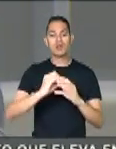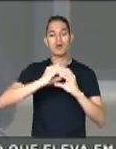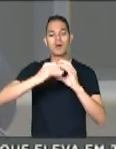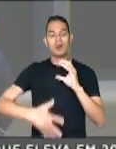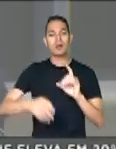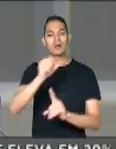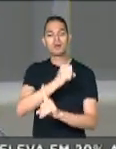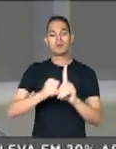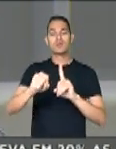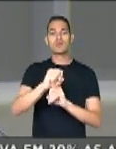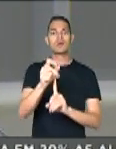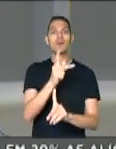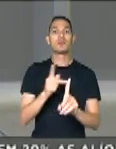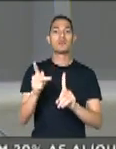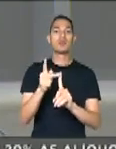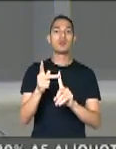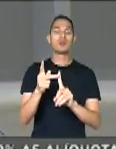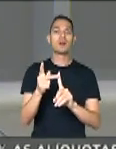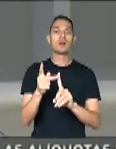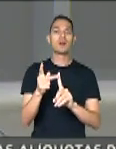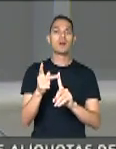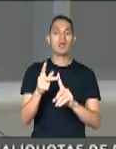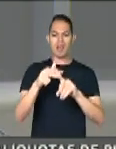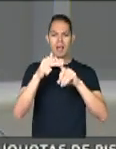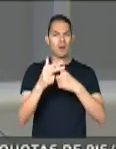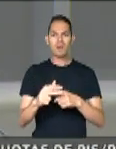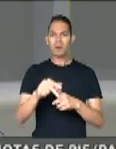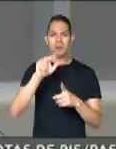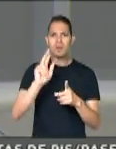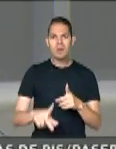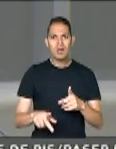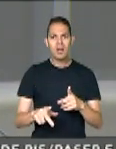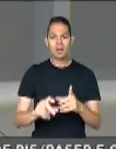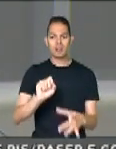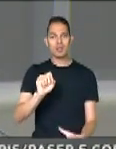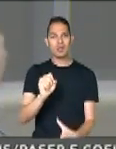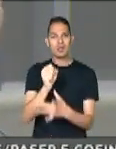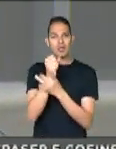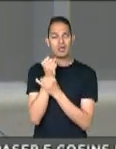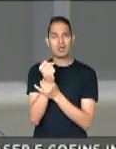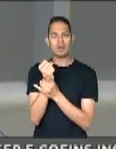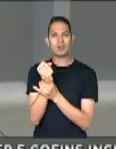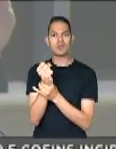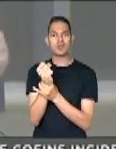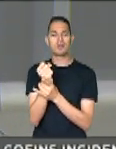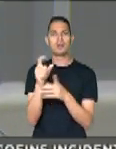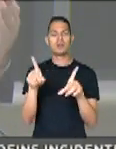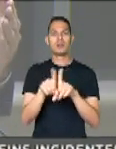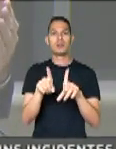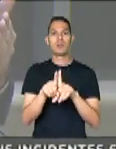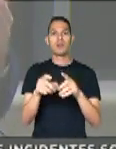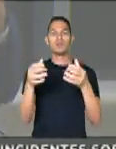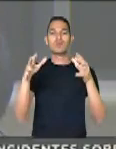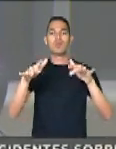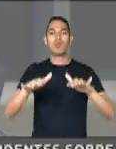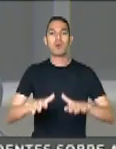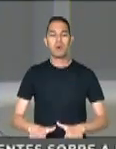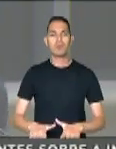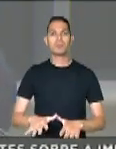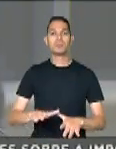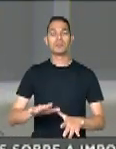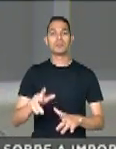Previdência? Acaba com o caráter social da Previdência. Não é uma reforma. Não garante e desestimula, inclusive por um processo